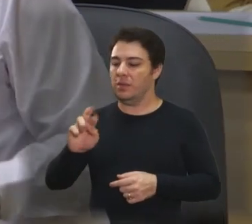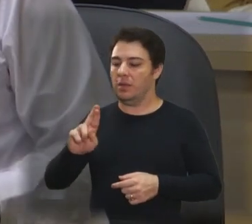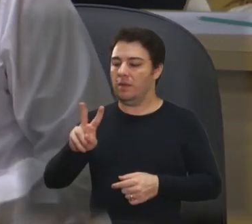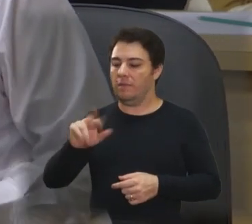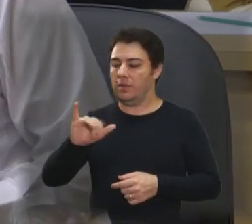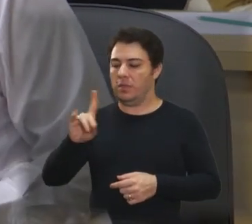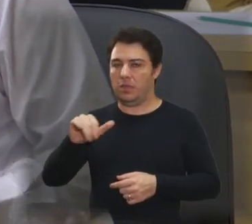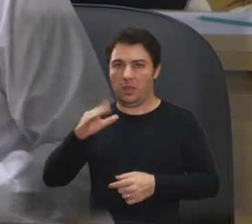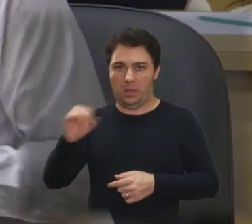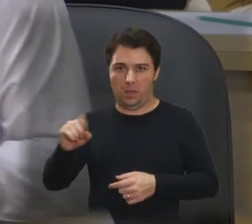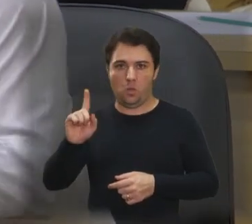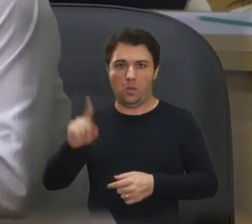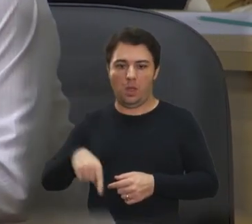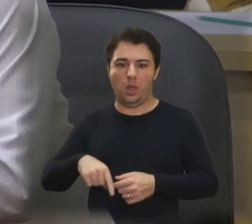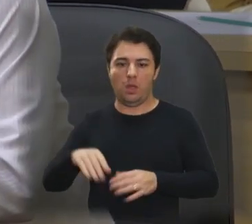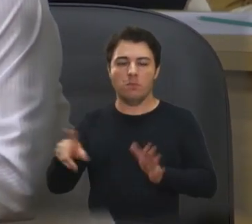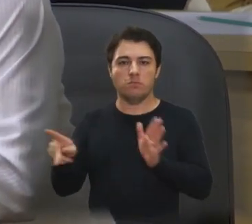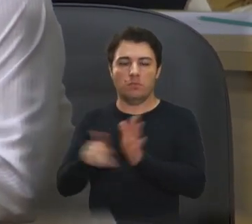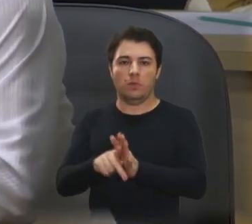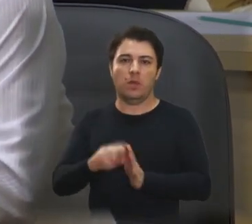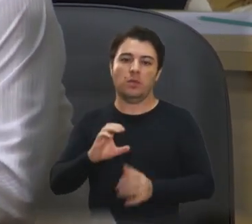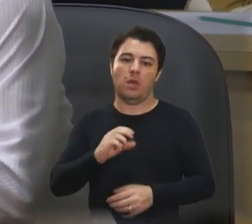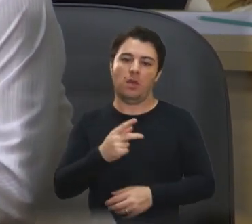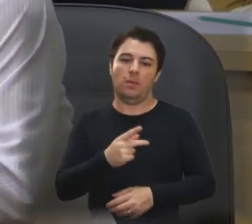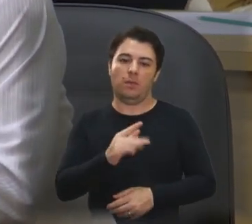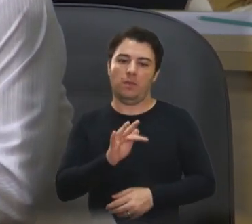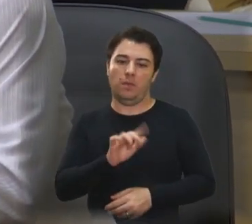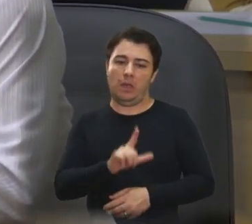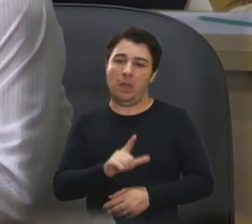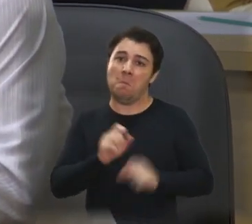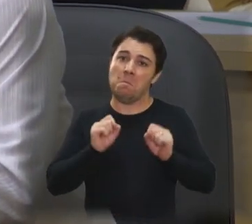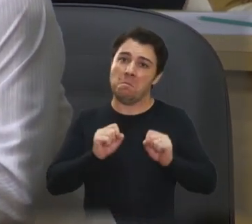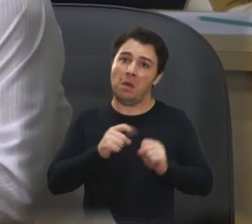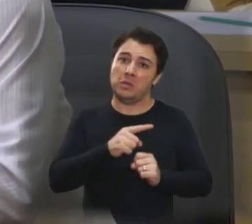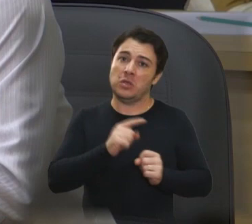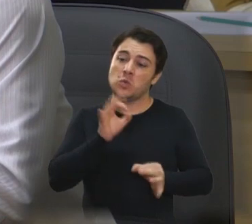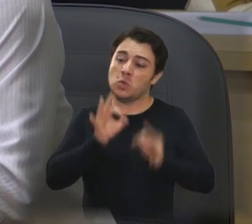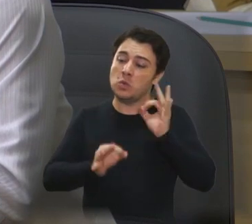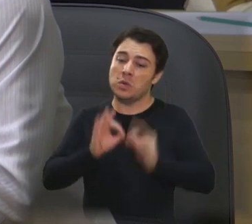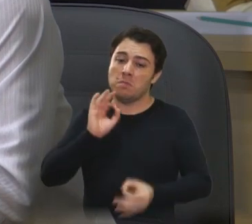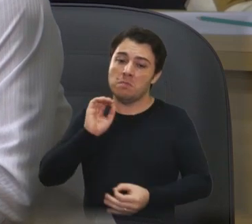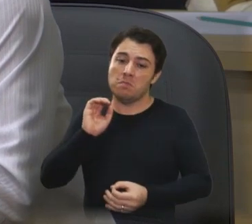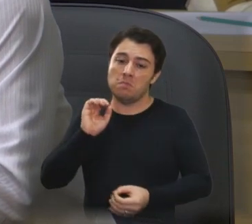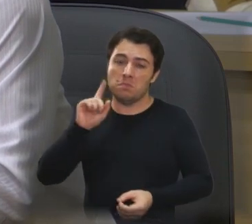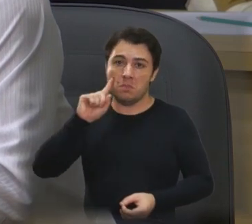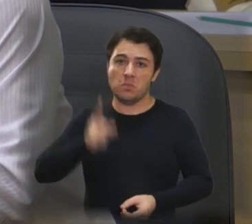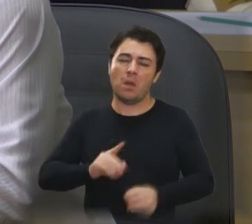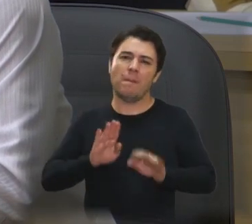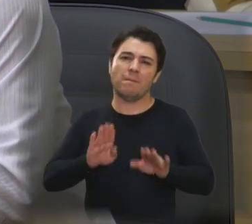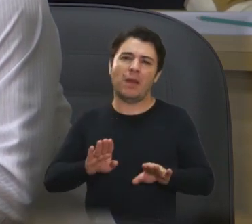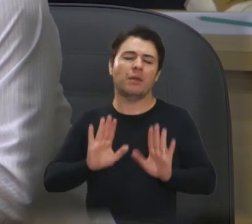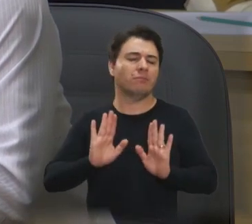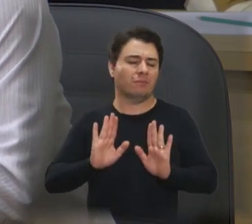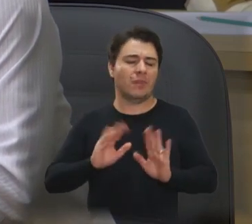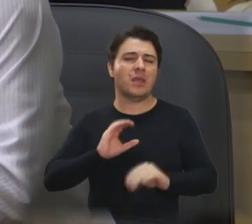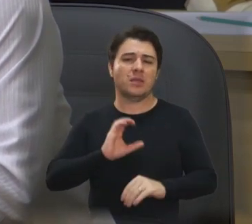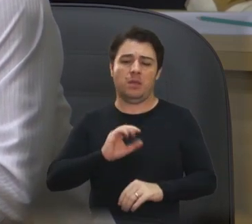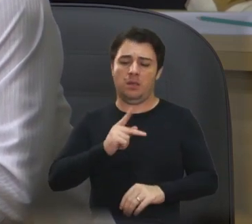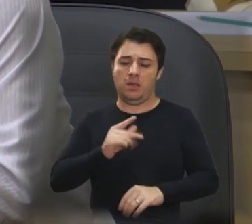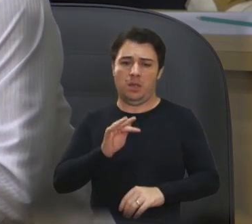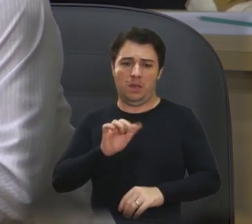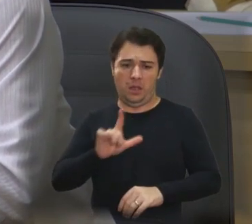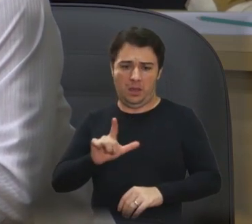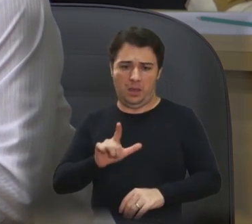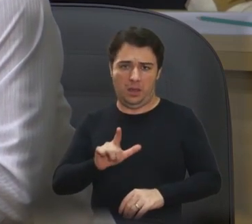responsabilidade da CPFL pode ser alguma determinação do juiz alguma coisa mais inconsenso CPFL